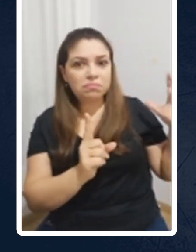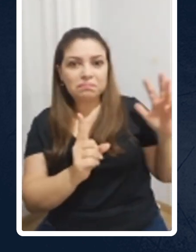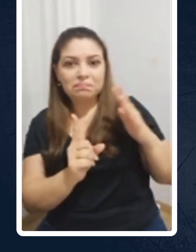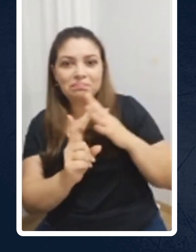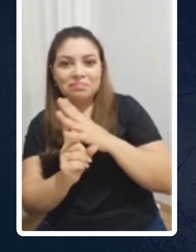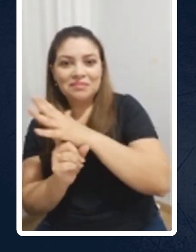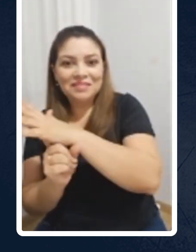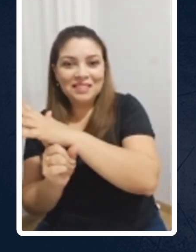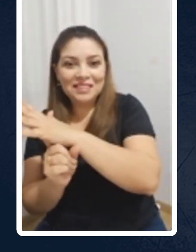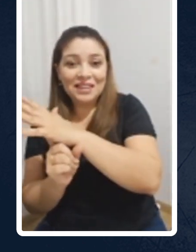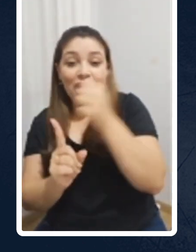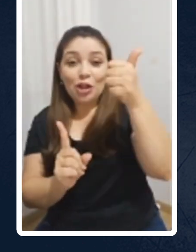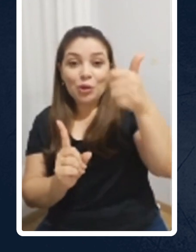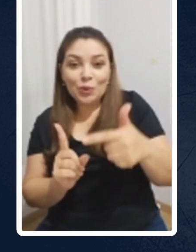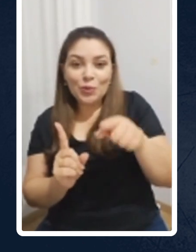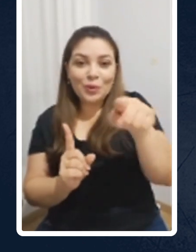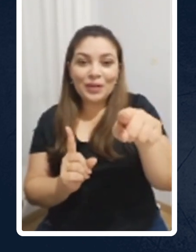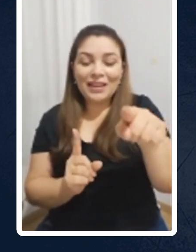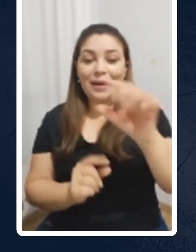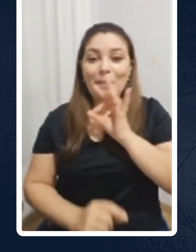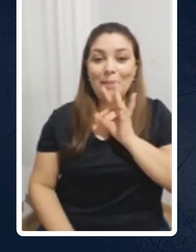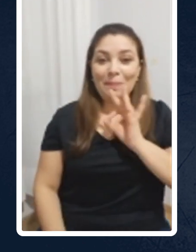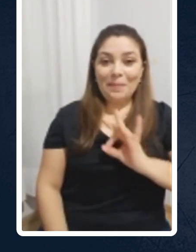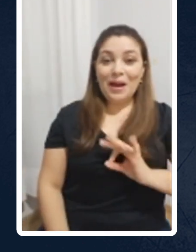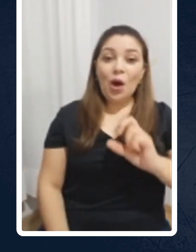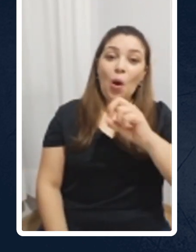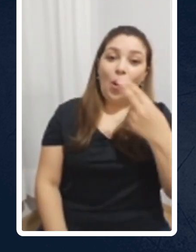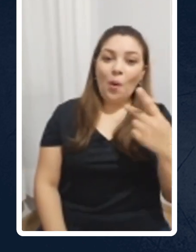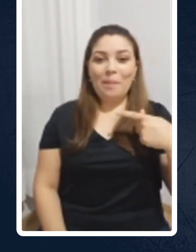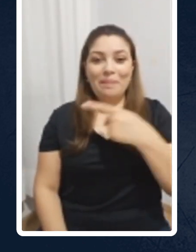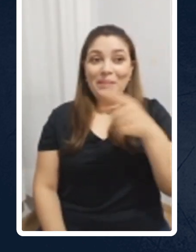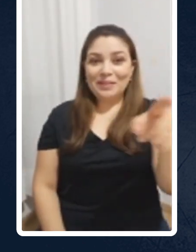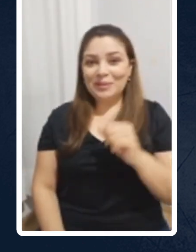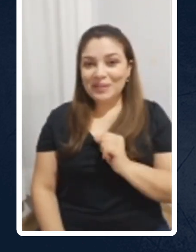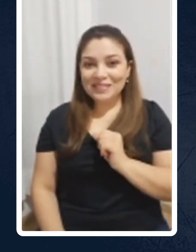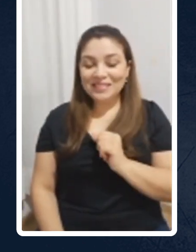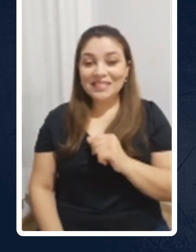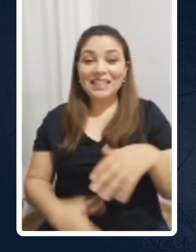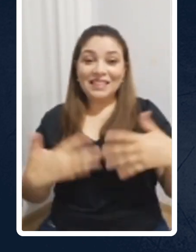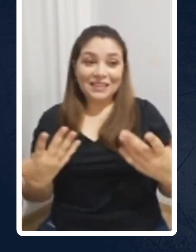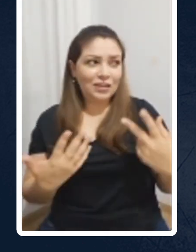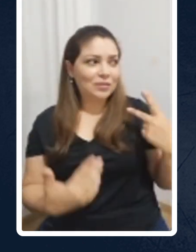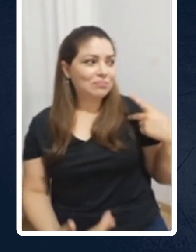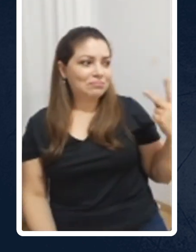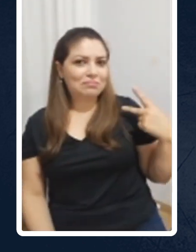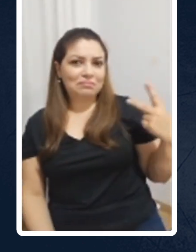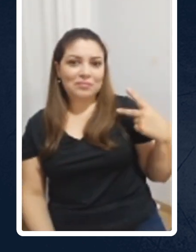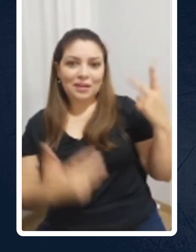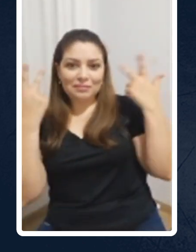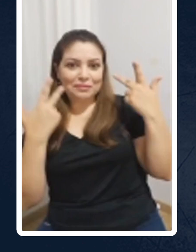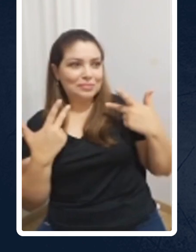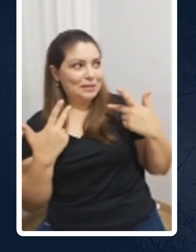pastor. Entendeu como é? A gente, de certo modo, até era meio... Era atrasado,